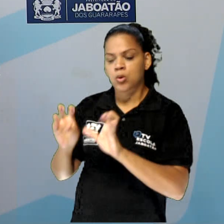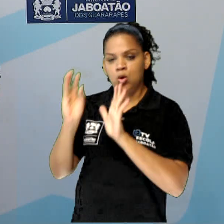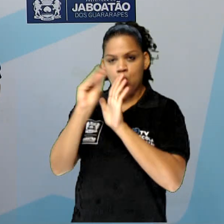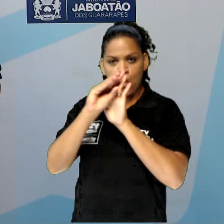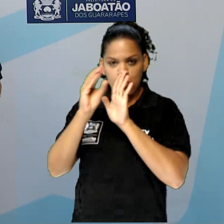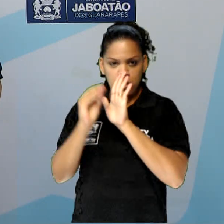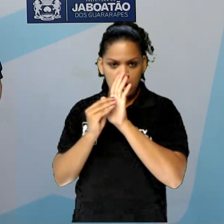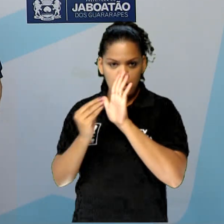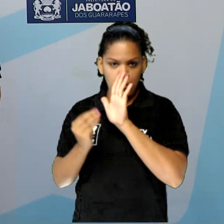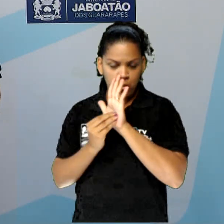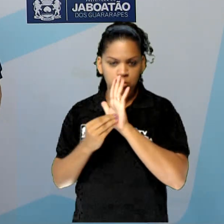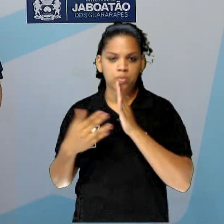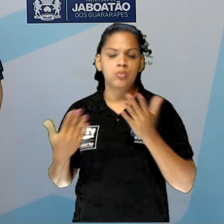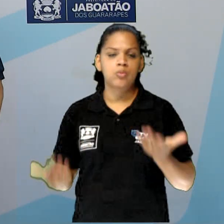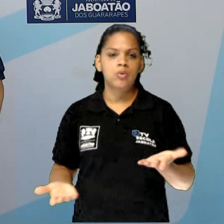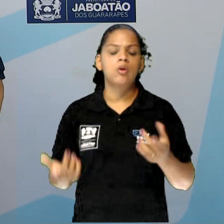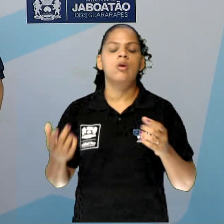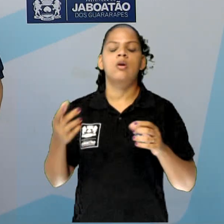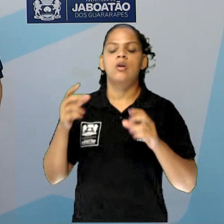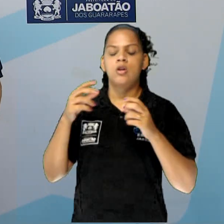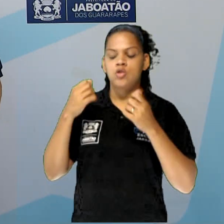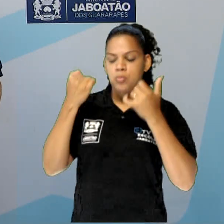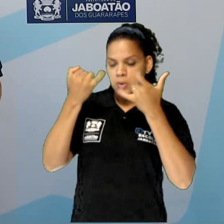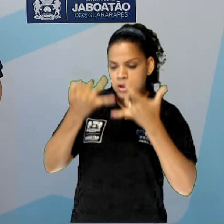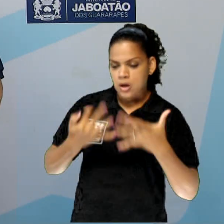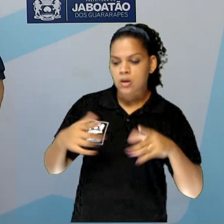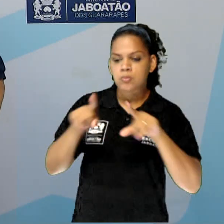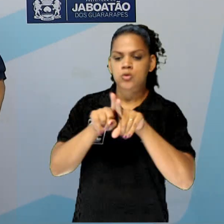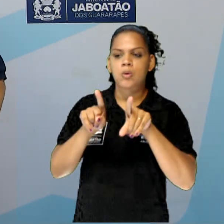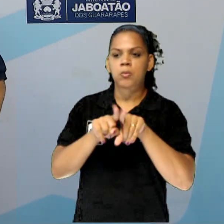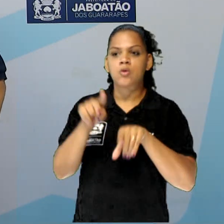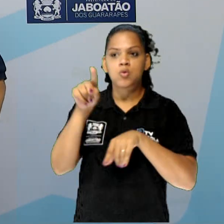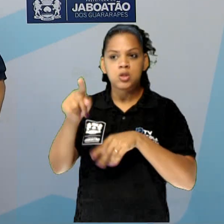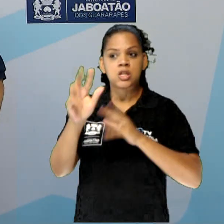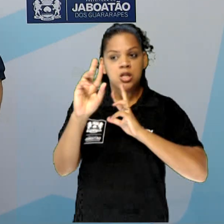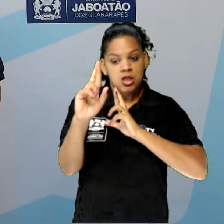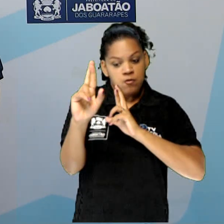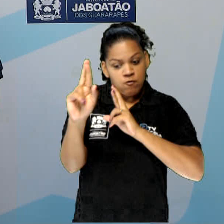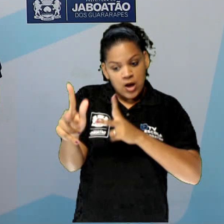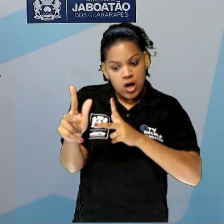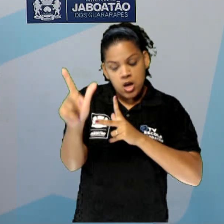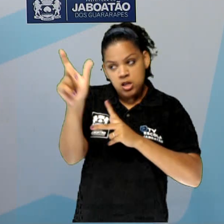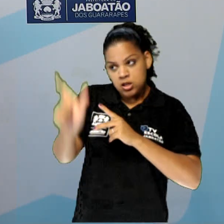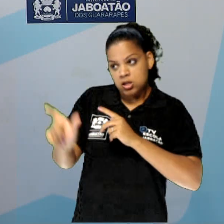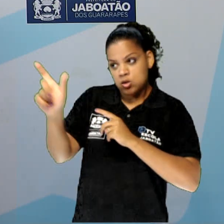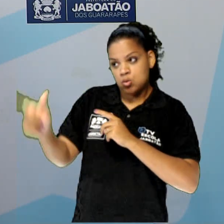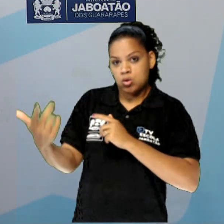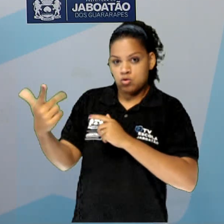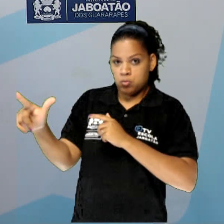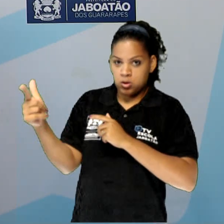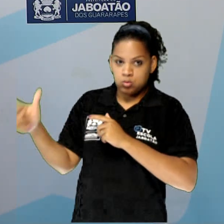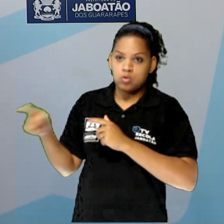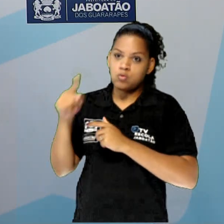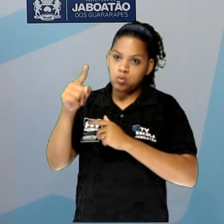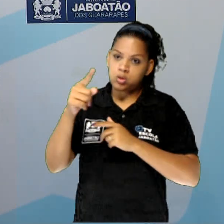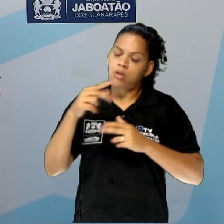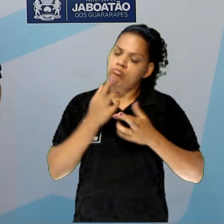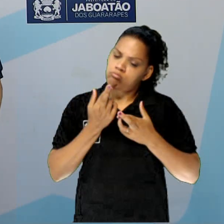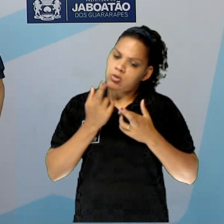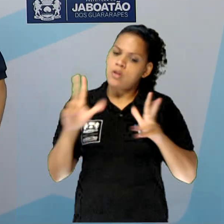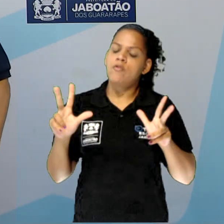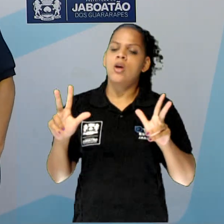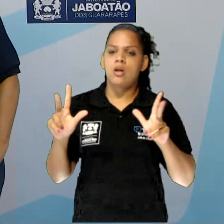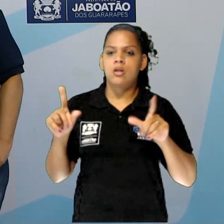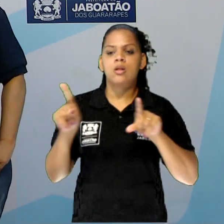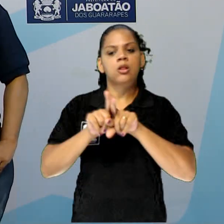a questão de você não ser igual às outras pessoas. Né? Você é um ser diferente. Né? A questão dos argumentos, da